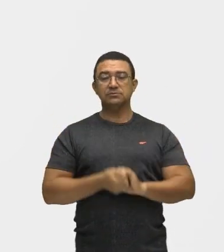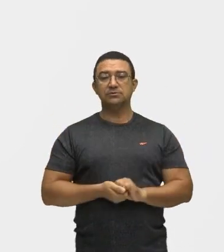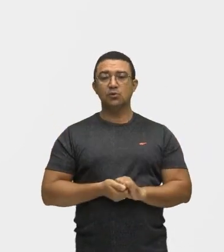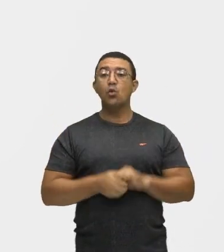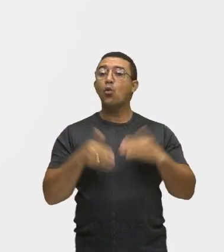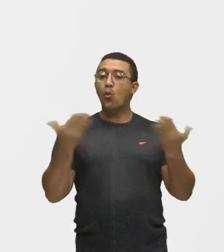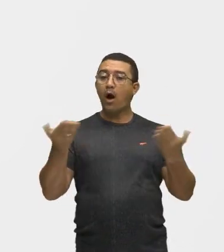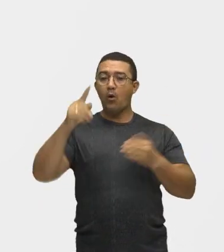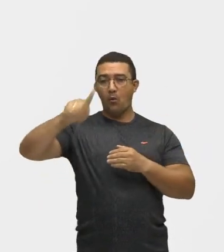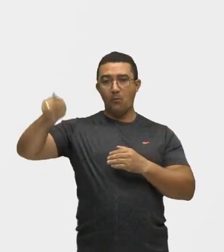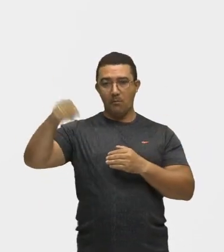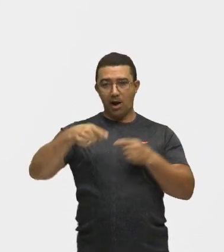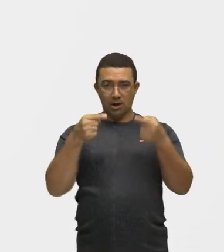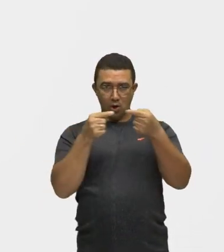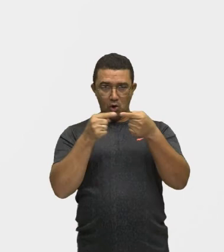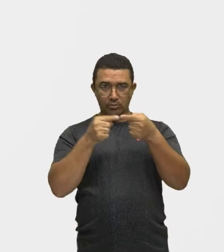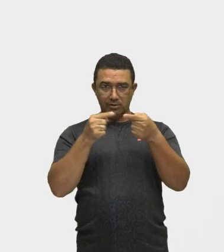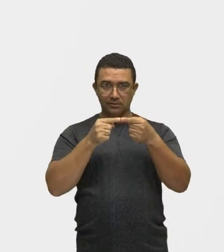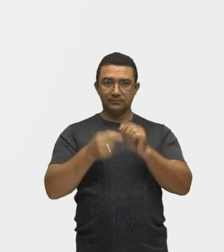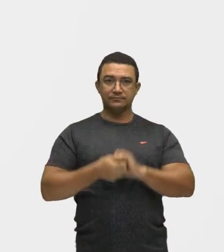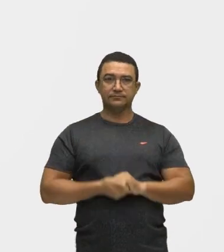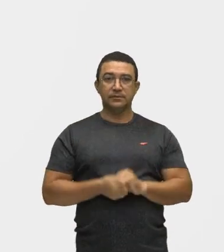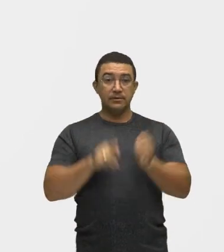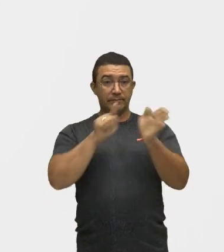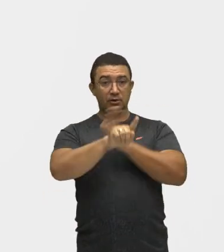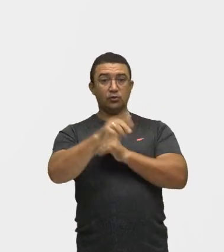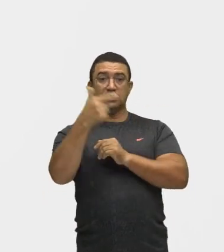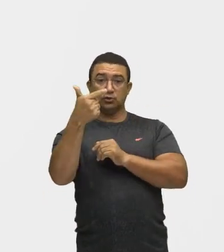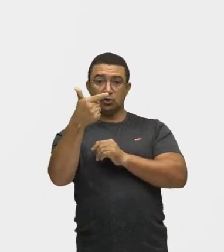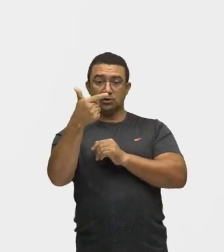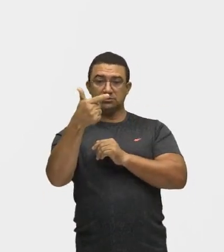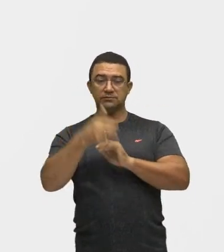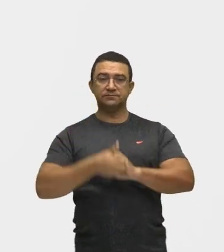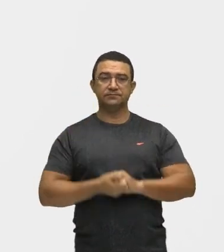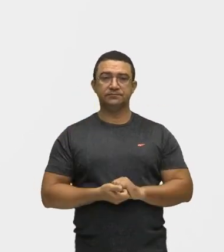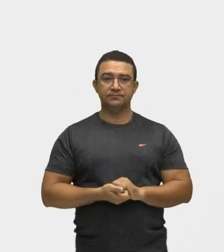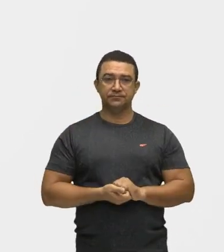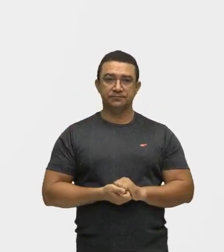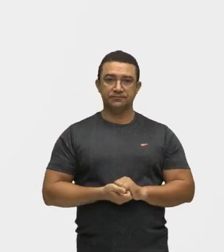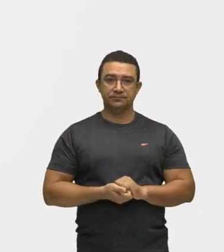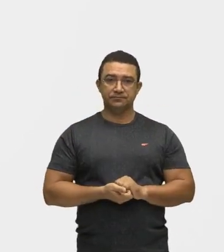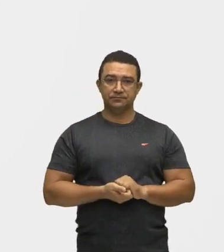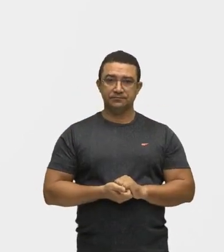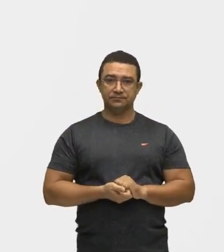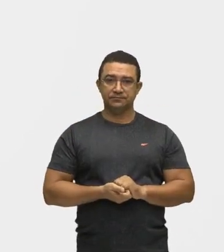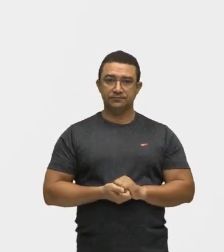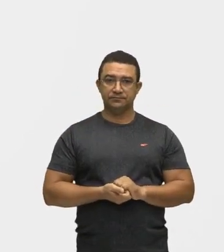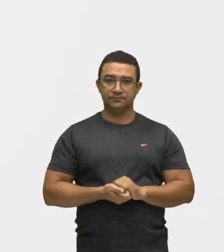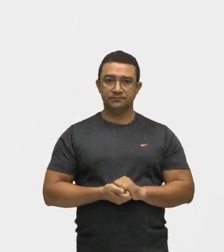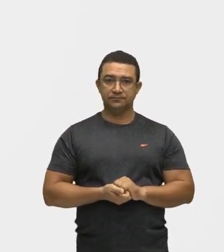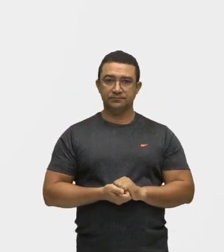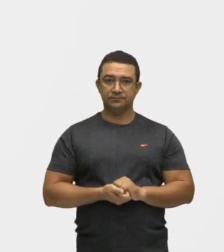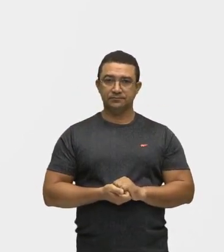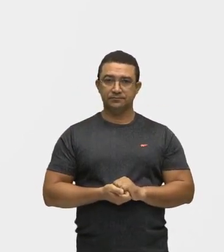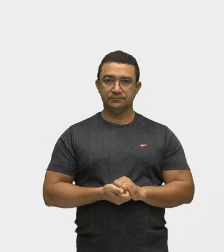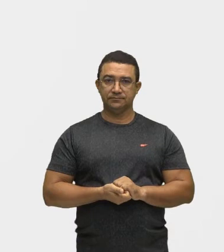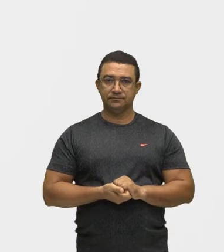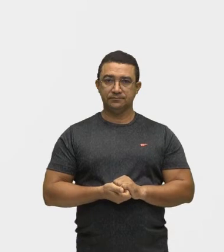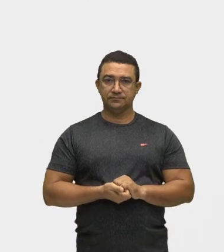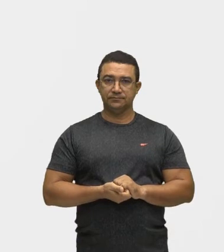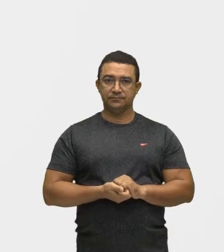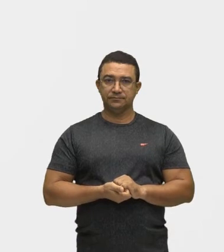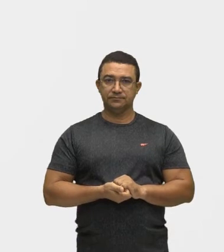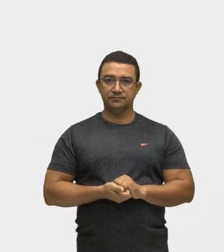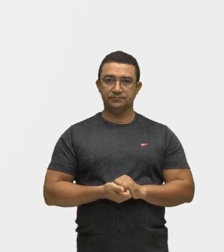período simples. Temos a questão 2 também, olha só. Questão 2, questão 2. Vamos à questão 2? Está aí. Questão 2 é uma